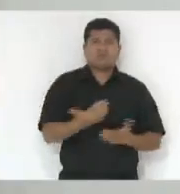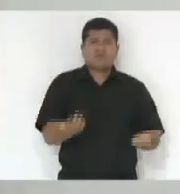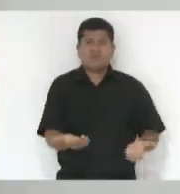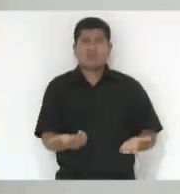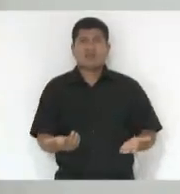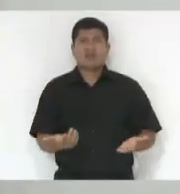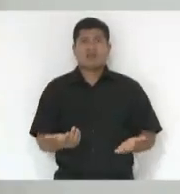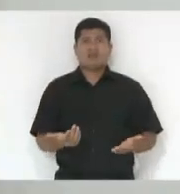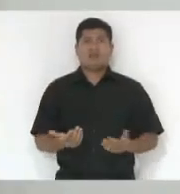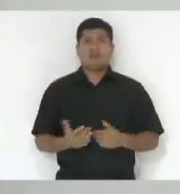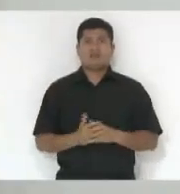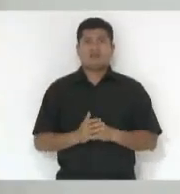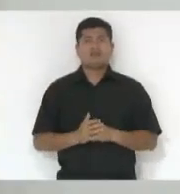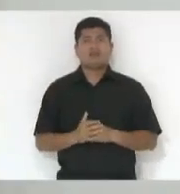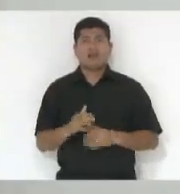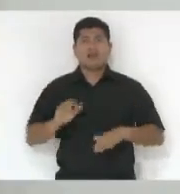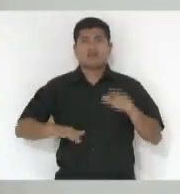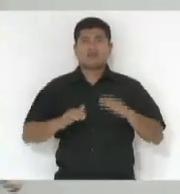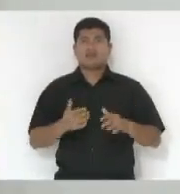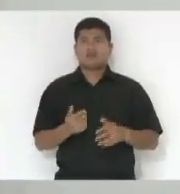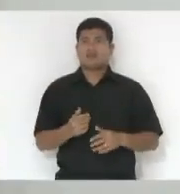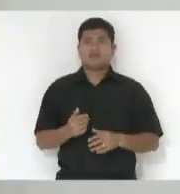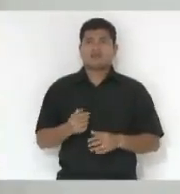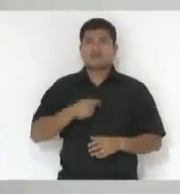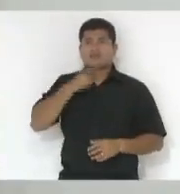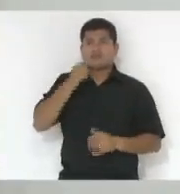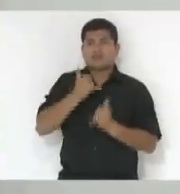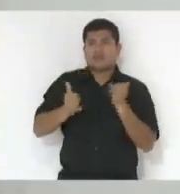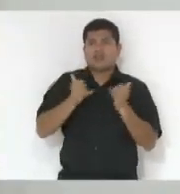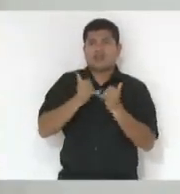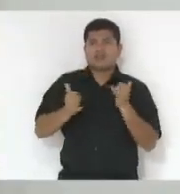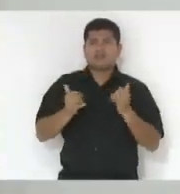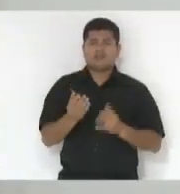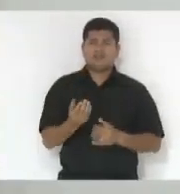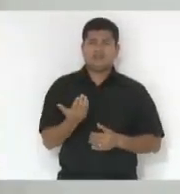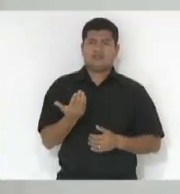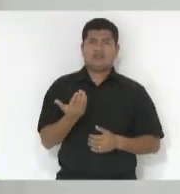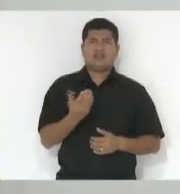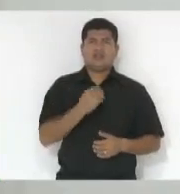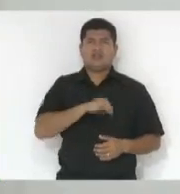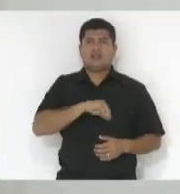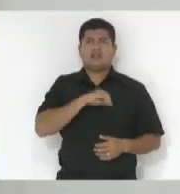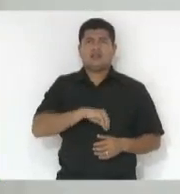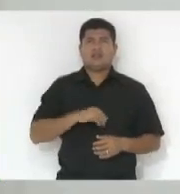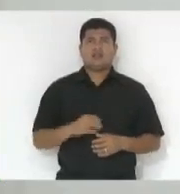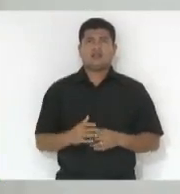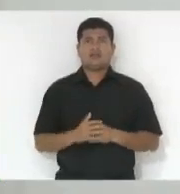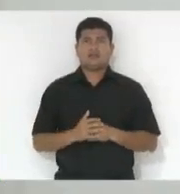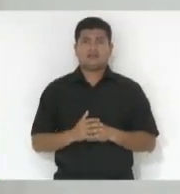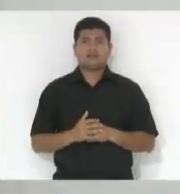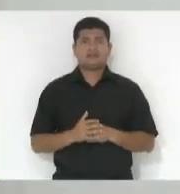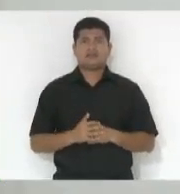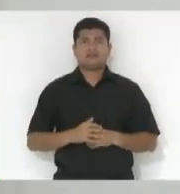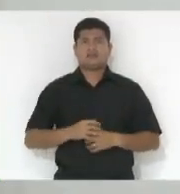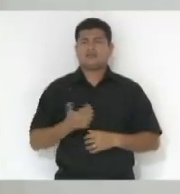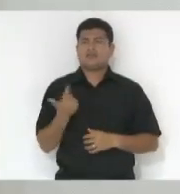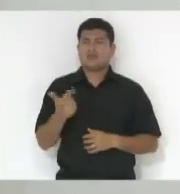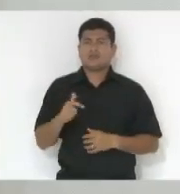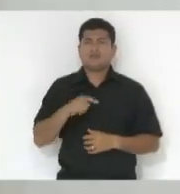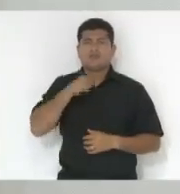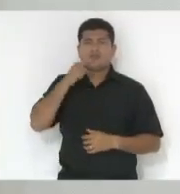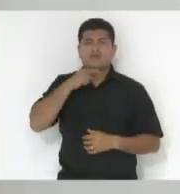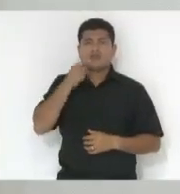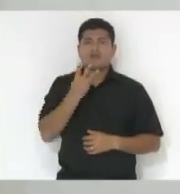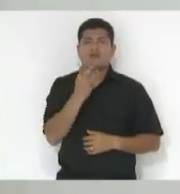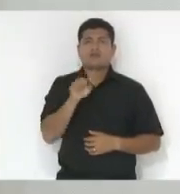esse aumento, não ganha só uma parte do aumento. A maior parte das famílias juntas não ganha quase R$ 1.900.